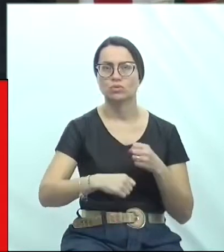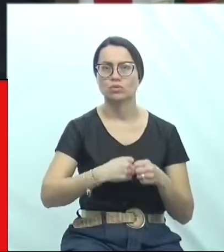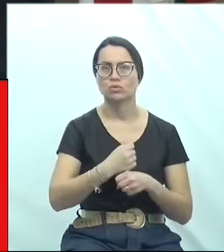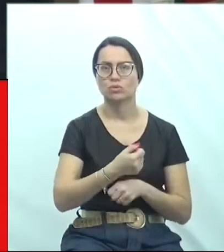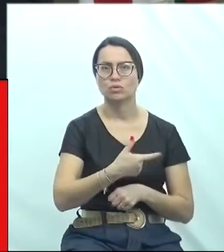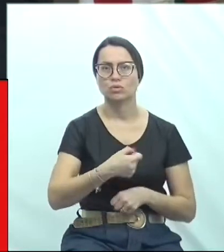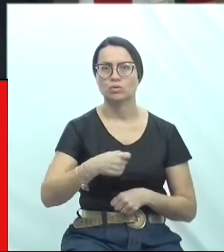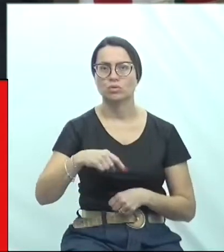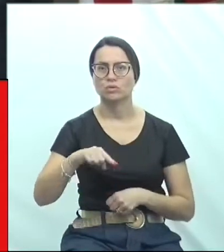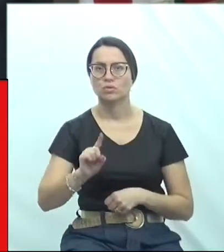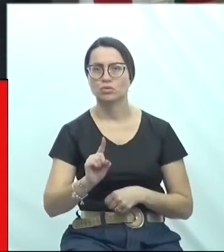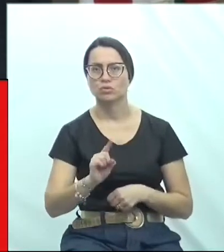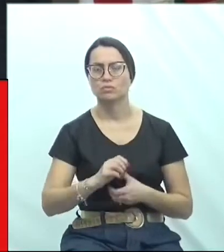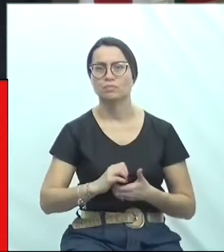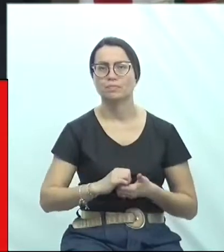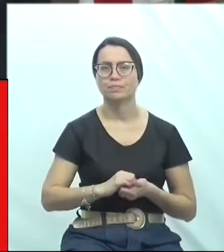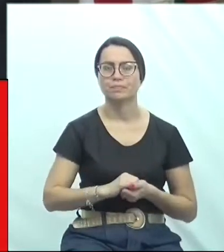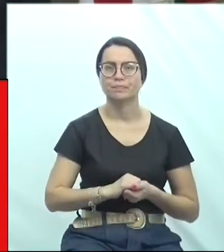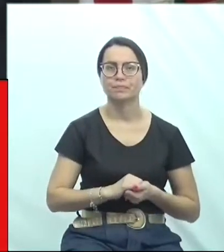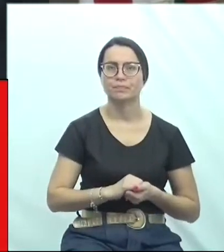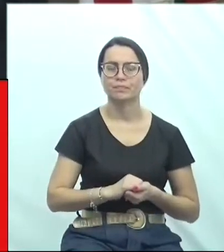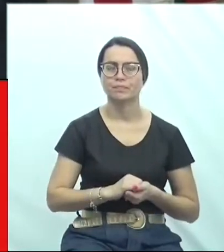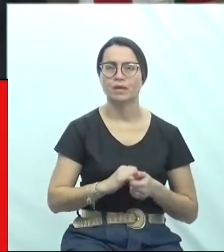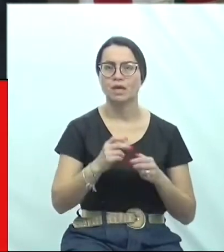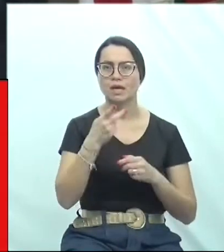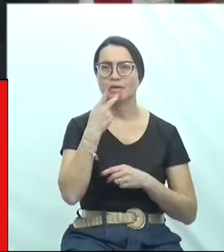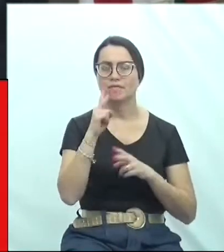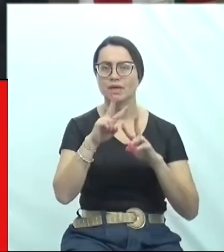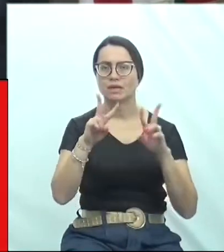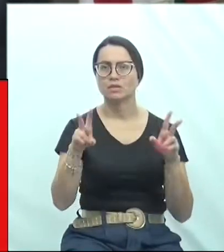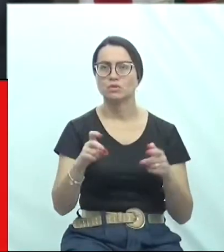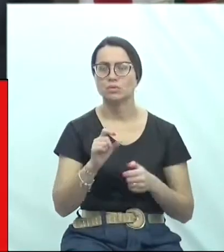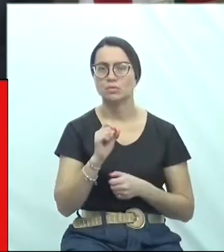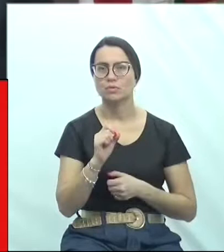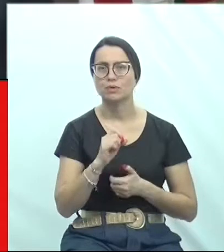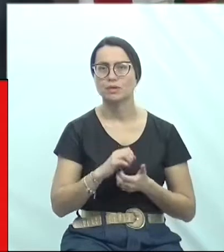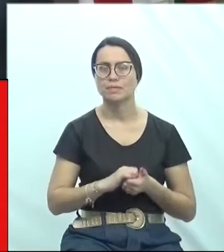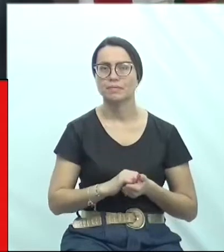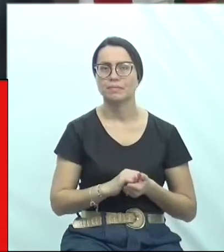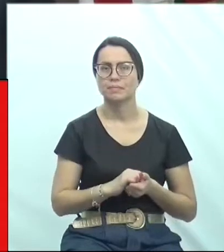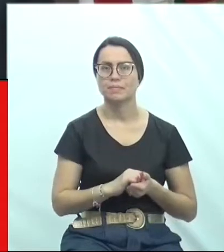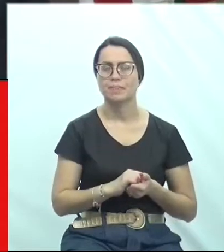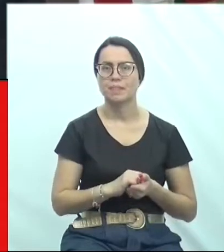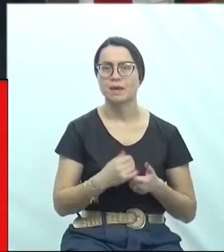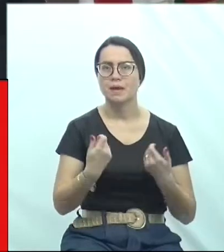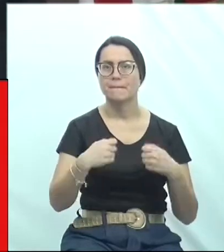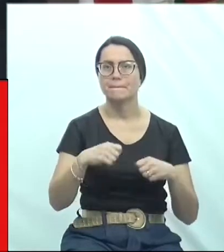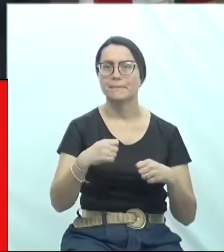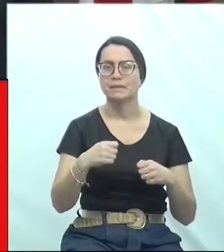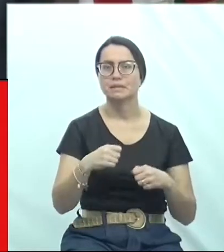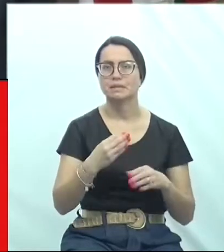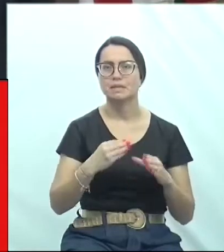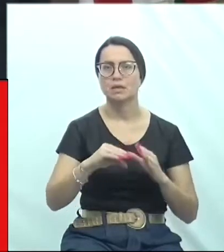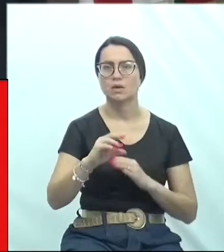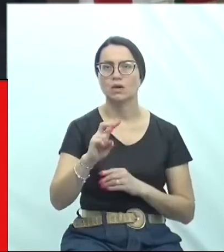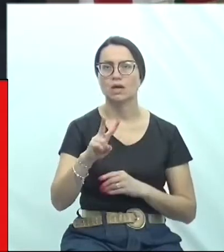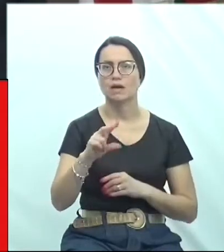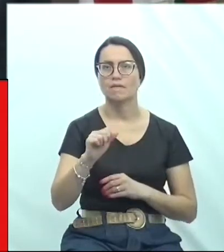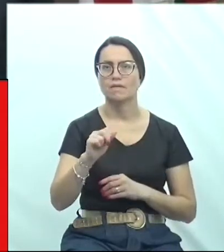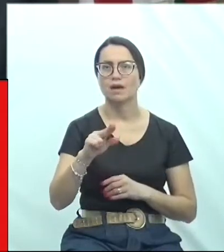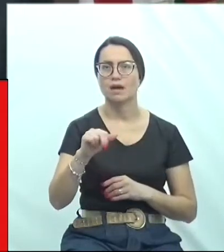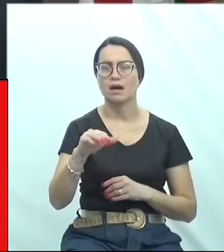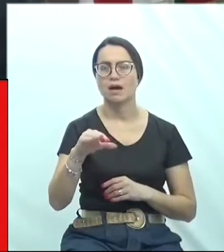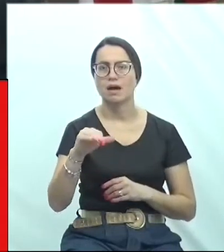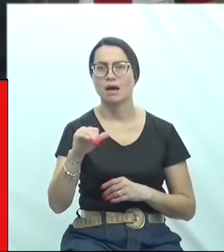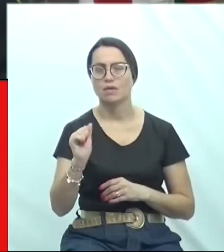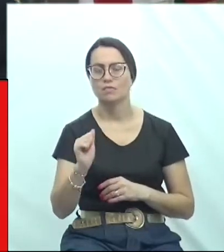7.916 de 2021, e que dispõe sobre a instalação facultativa de válvulas de retenção de ar, ou eliminadores de ar,